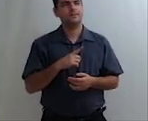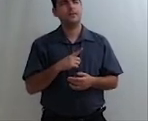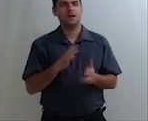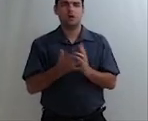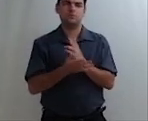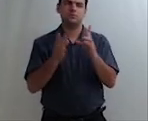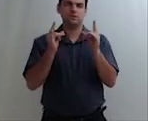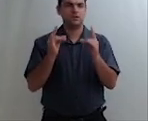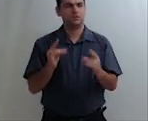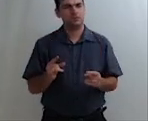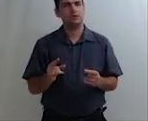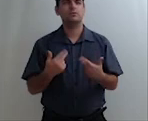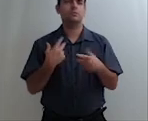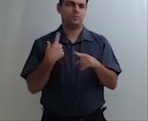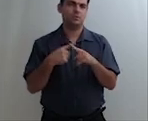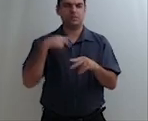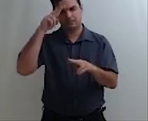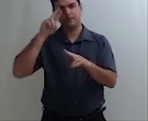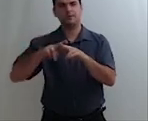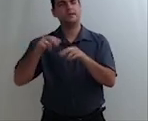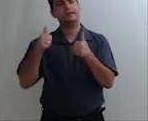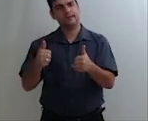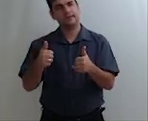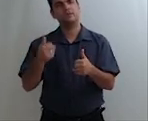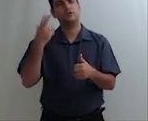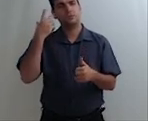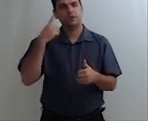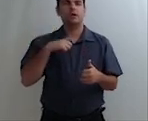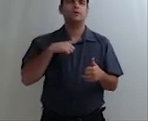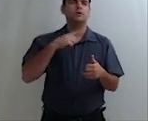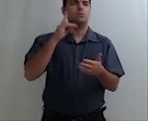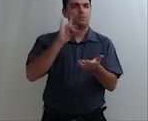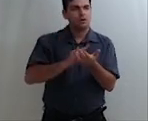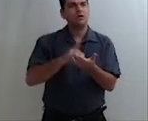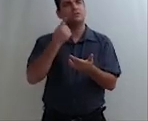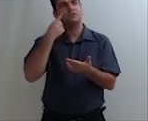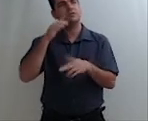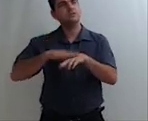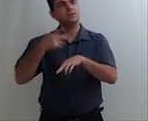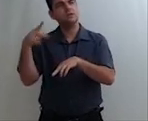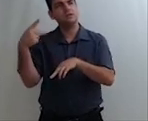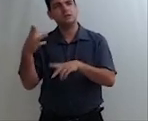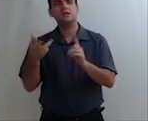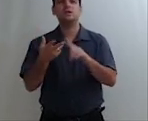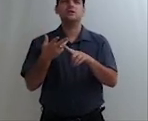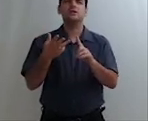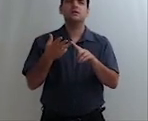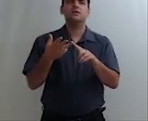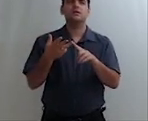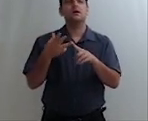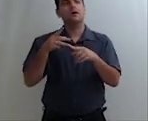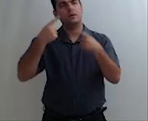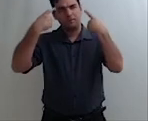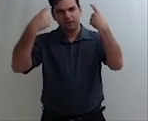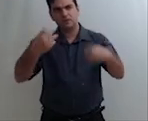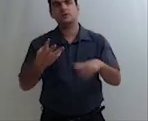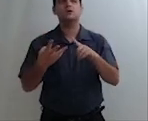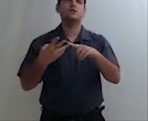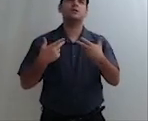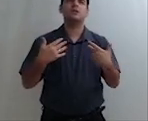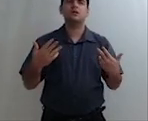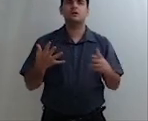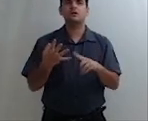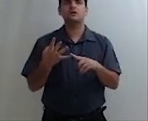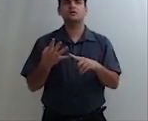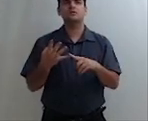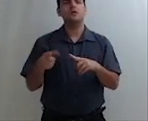elementos necessários para a prisão como materialidade autoria fumos Boni eures periculo em mora e manda